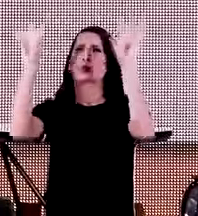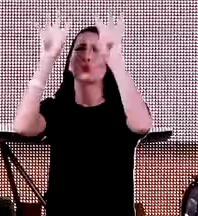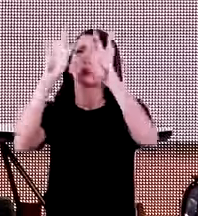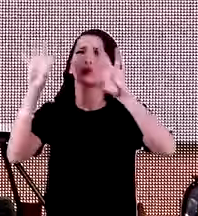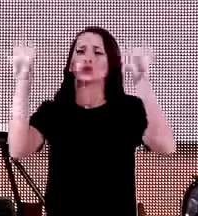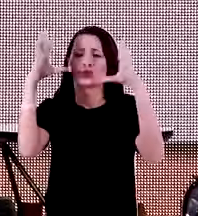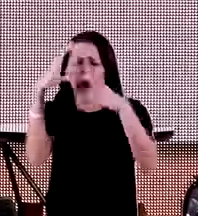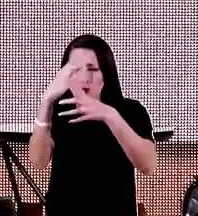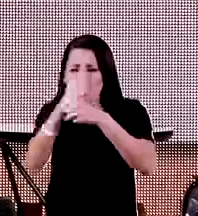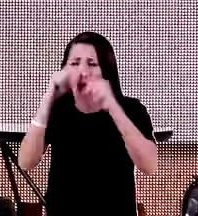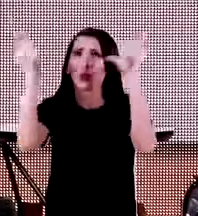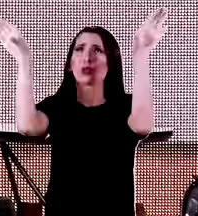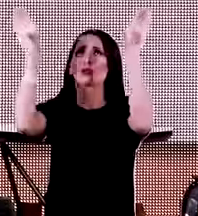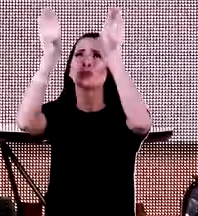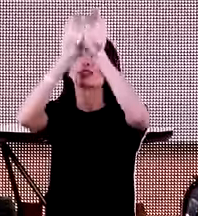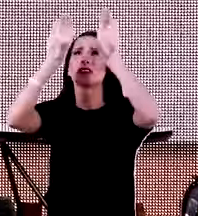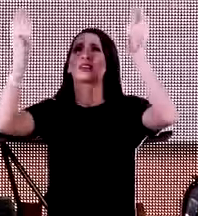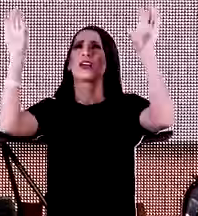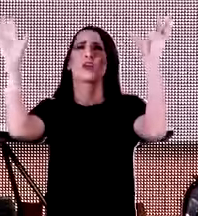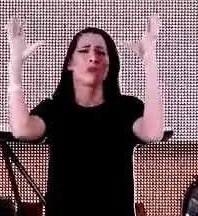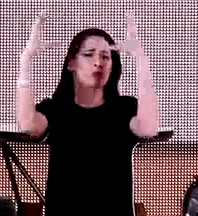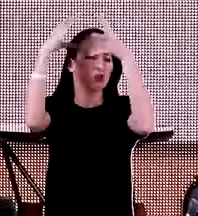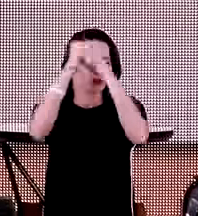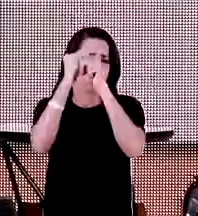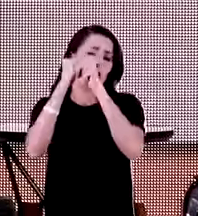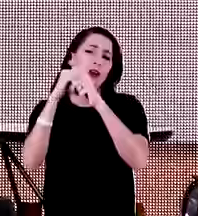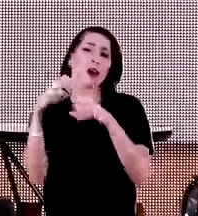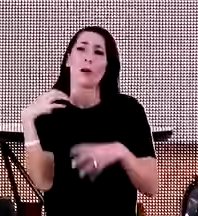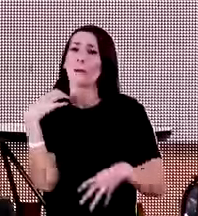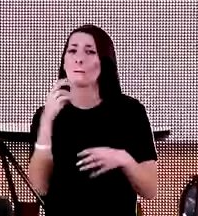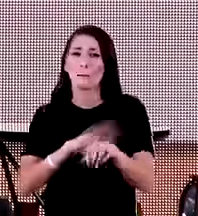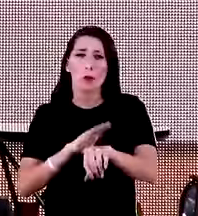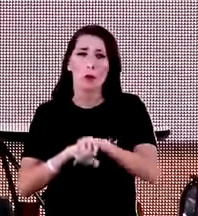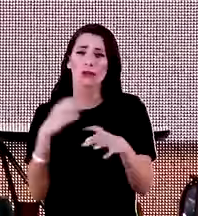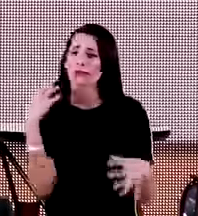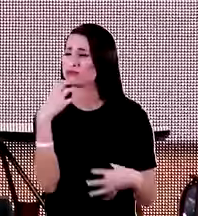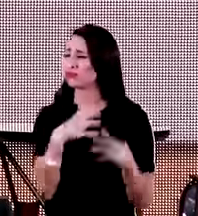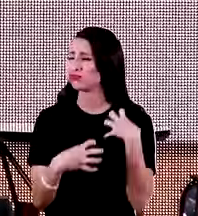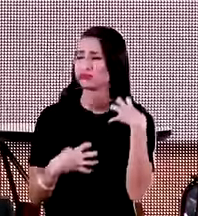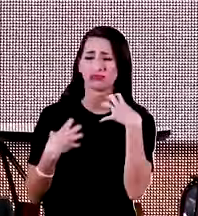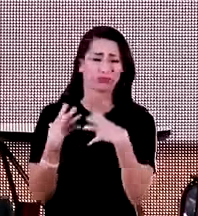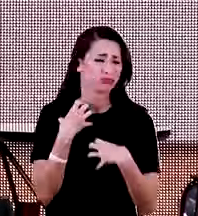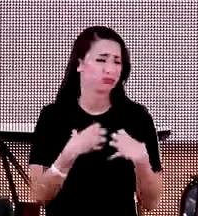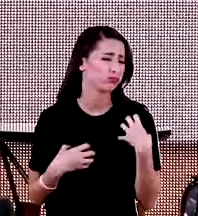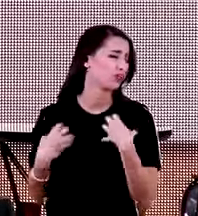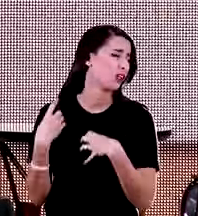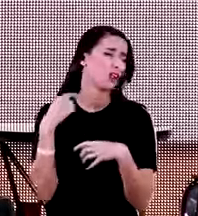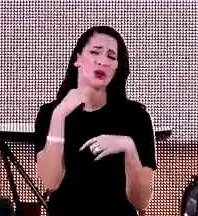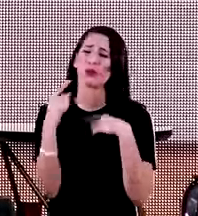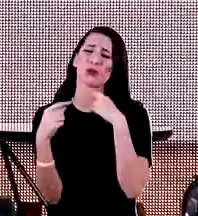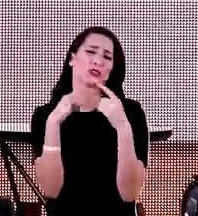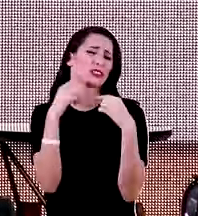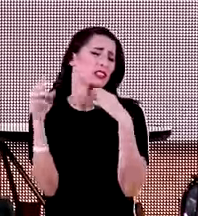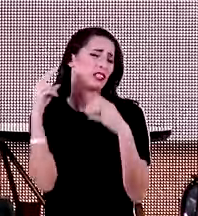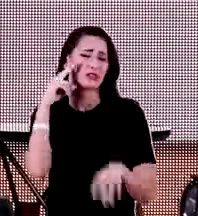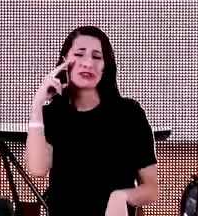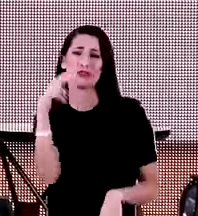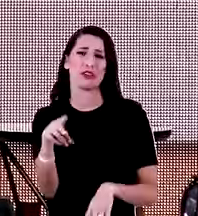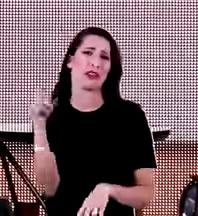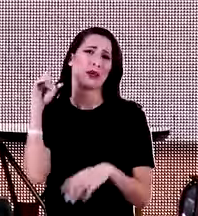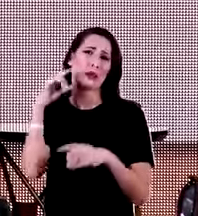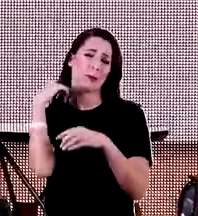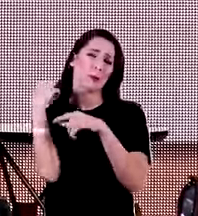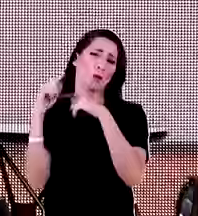estão cinza. Sabe aquele momento de desespero, aquele momento que a gente parece que não consegue enxergar o dia de amanhã, parece que nada vai